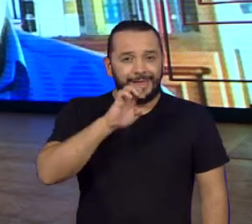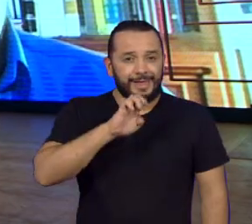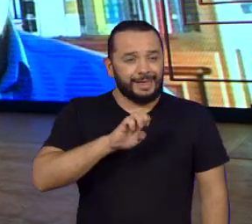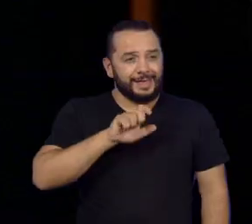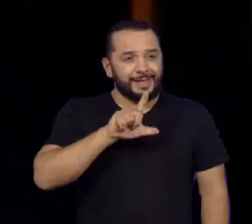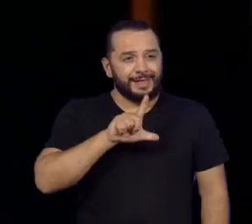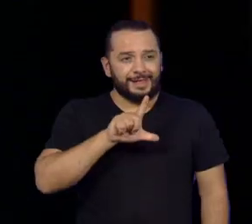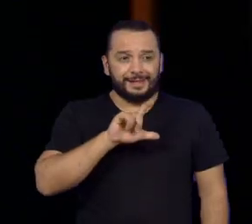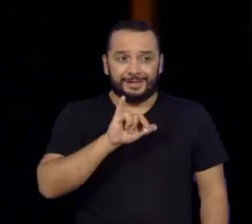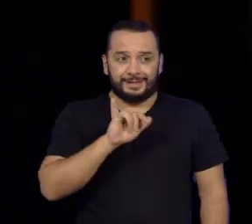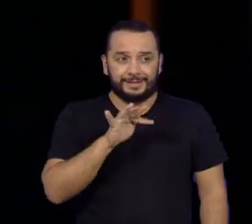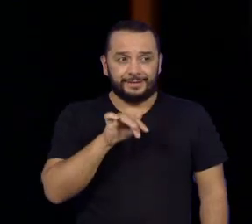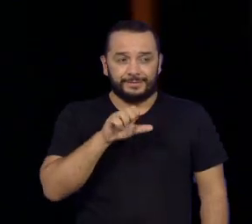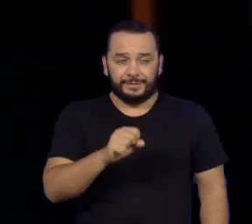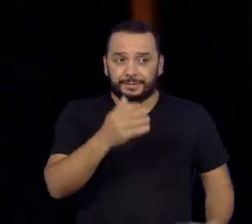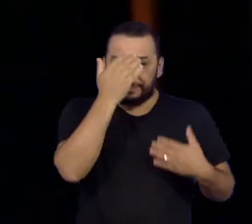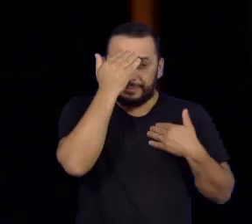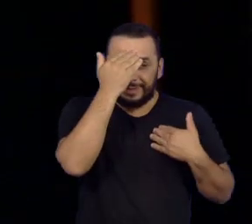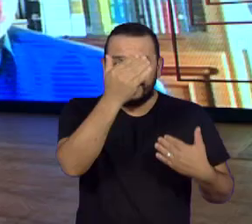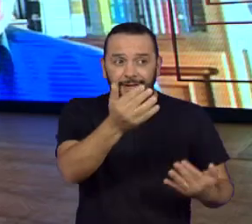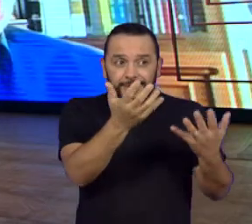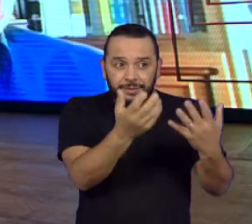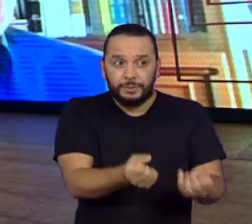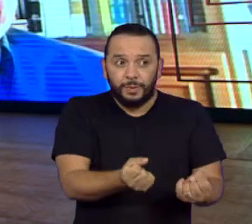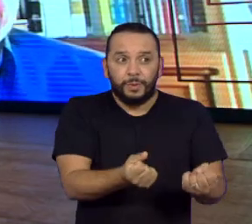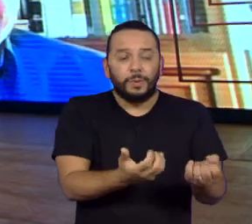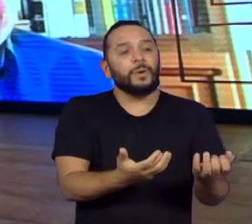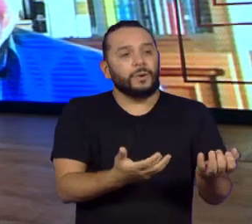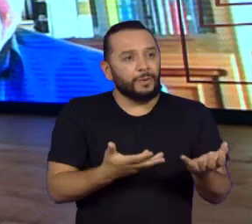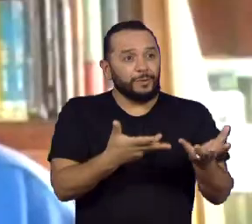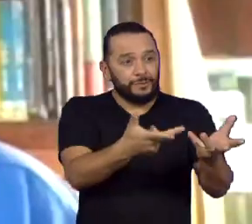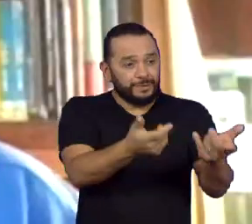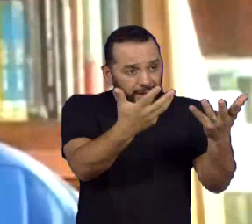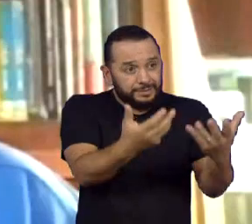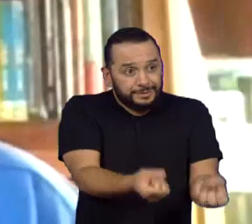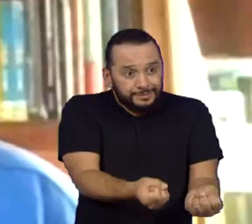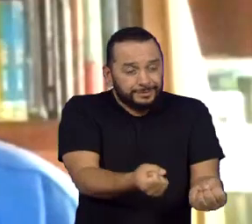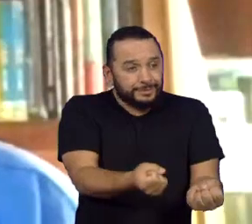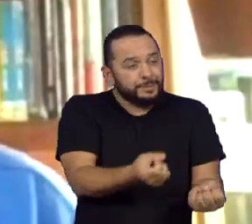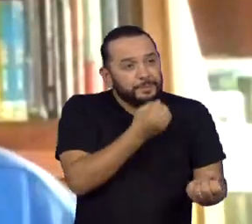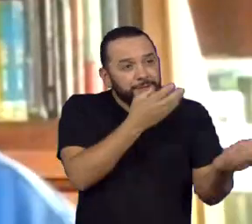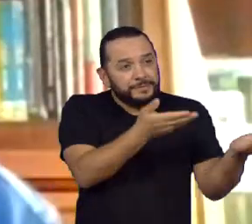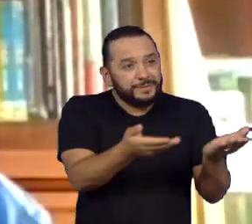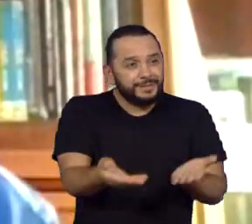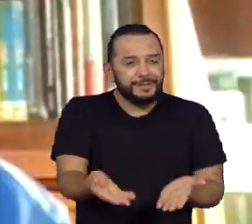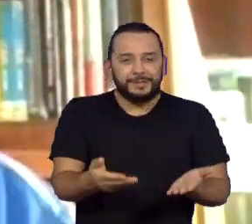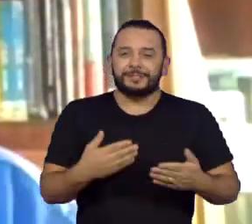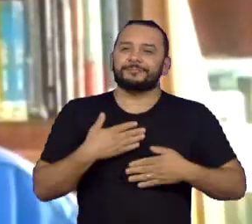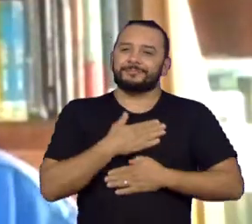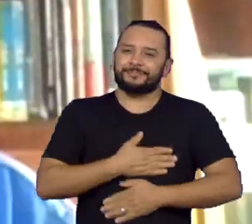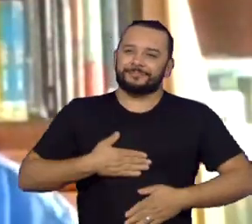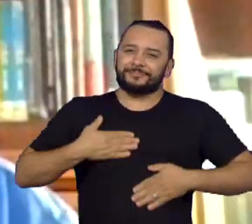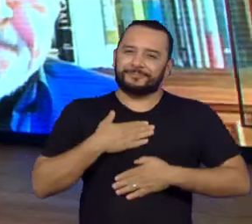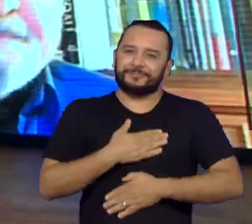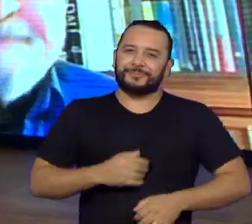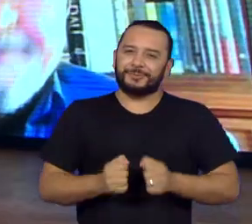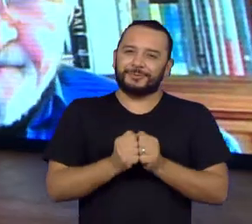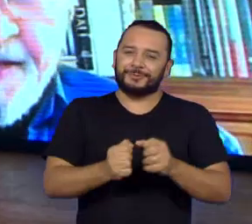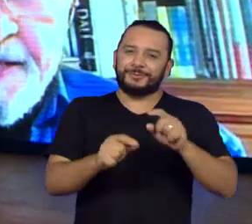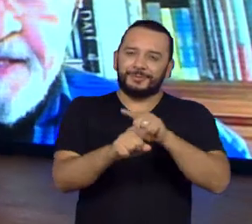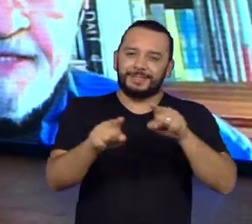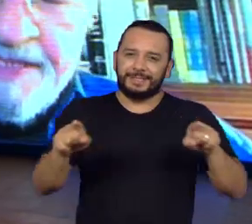Elifas, obrigada por aceitar o nosso convite. Seja bem-vindo. Para mim é uma honra estar com